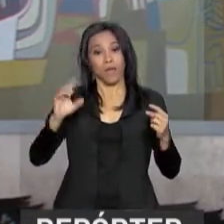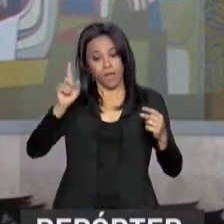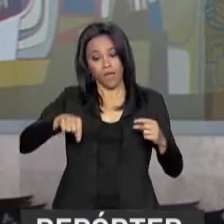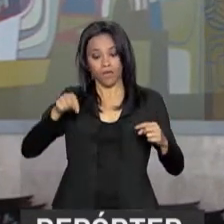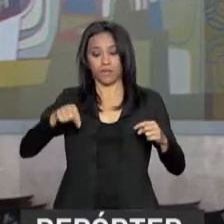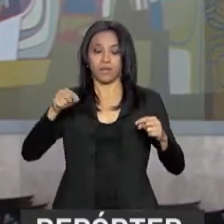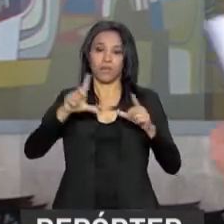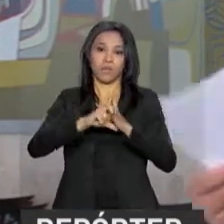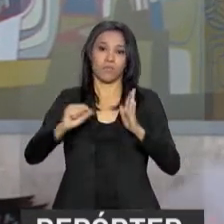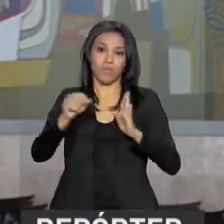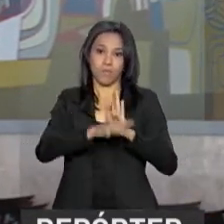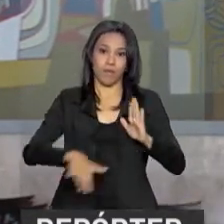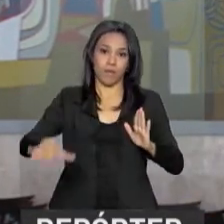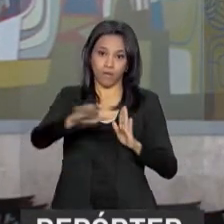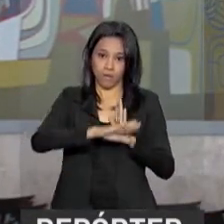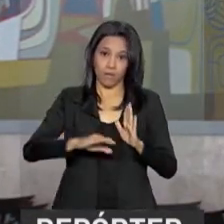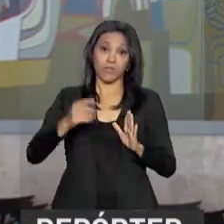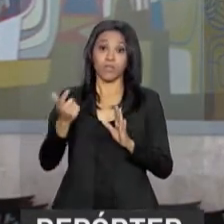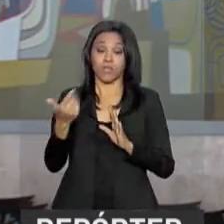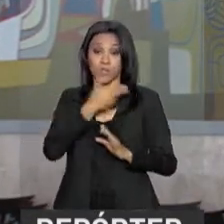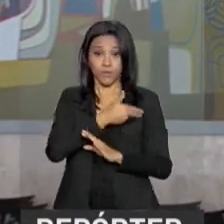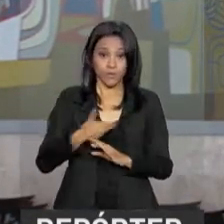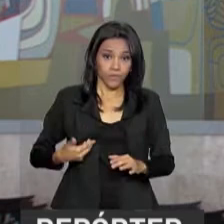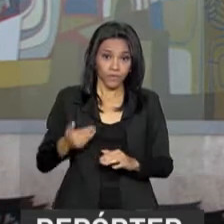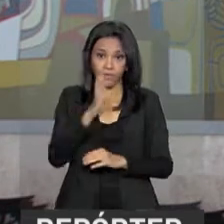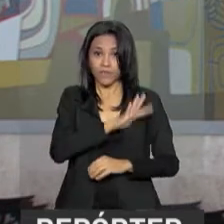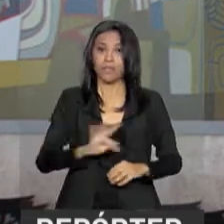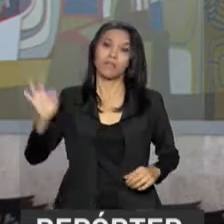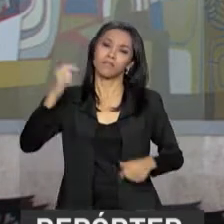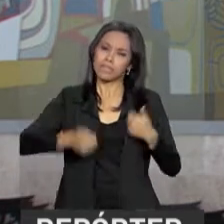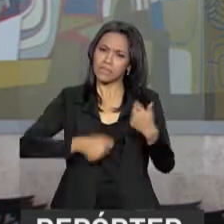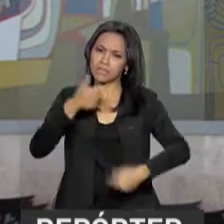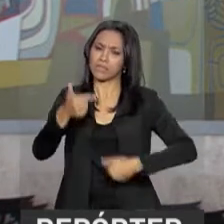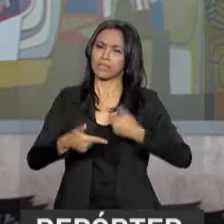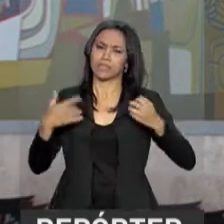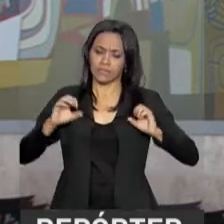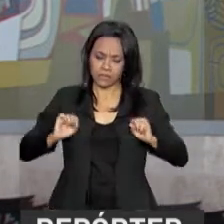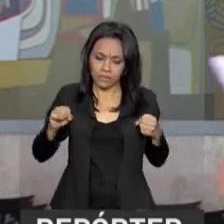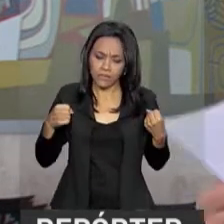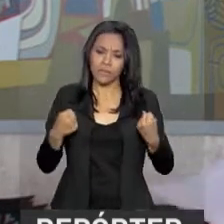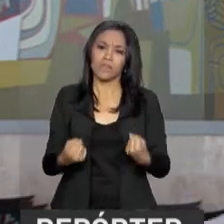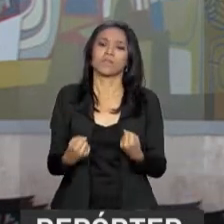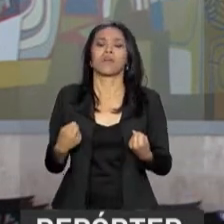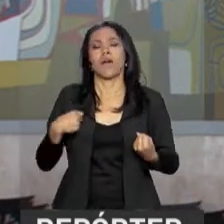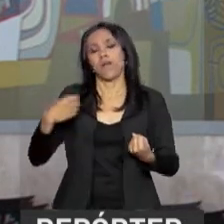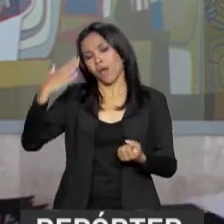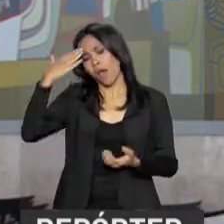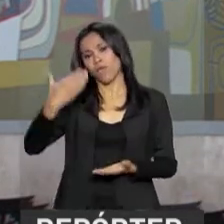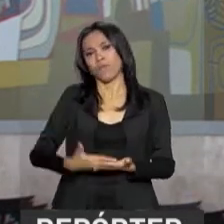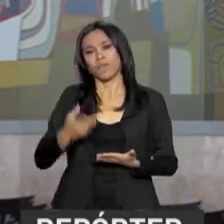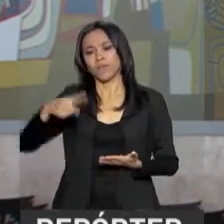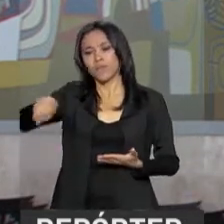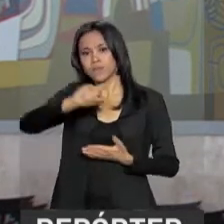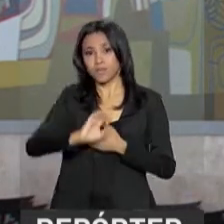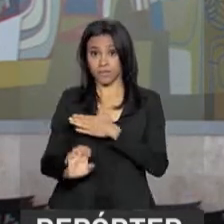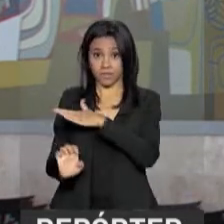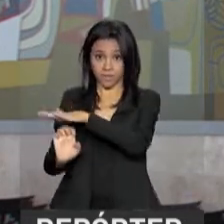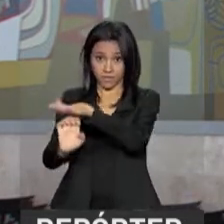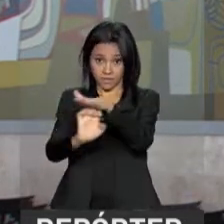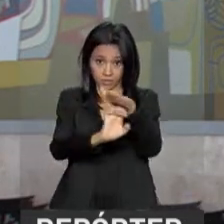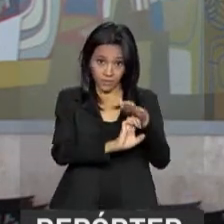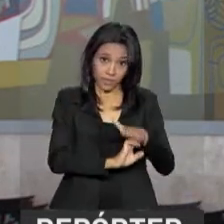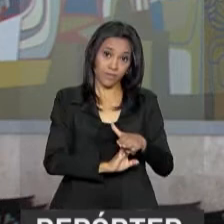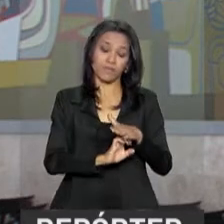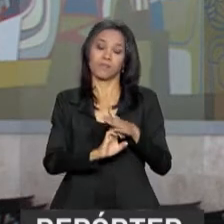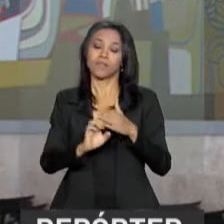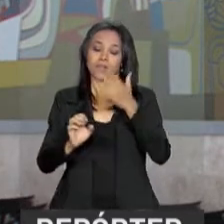Palácio do Planalto. E o governo federal tem trabalhado, tem se esforçado para melhorar a confiança dos investidores, dos fornecedores e também dos